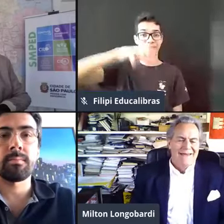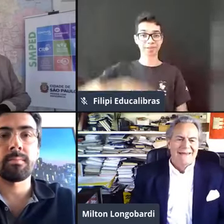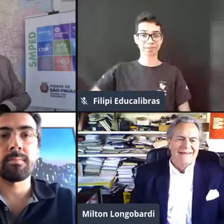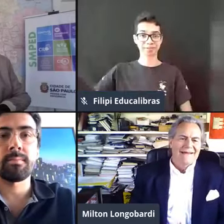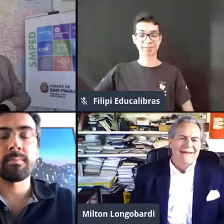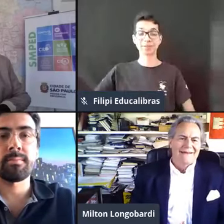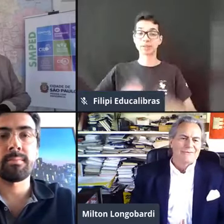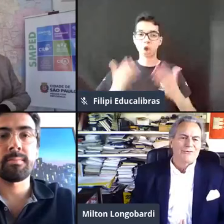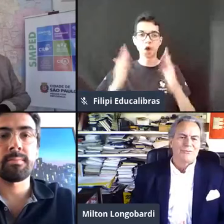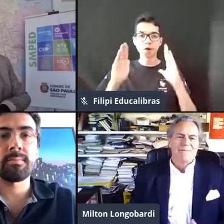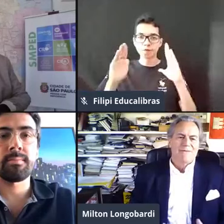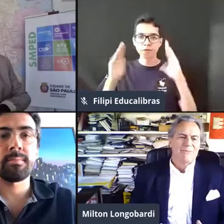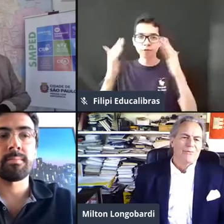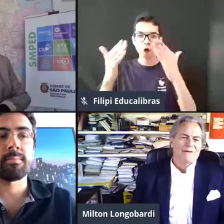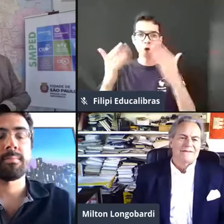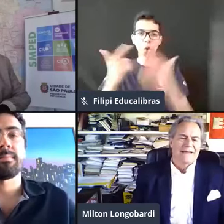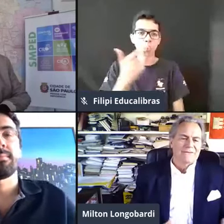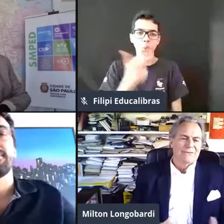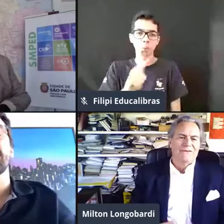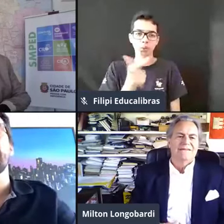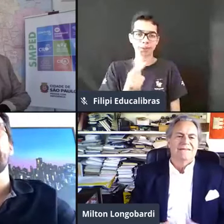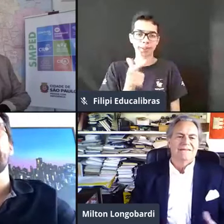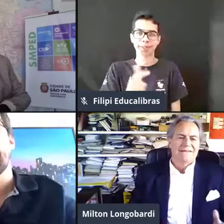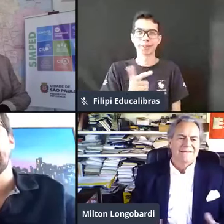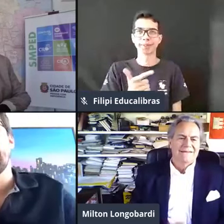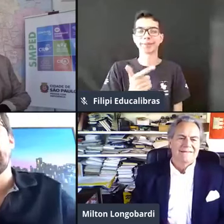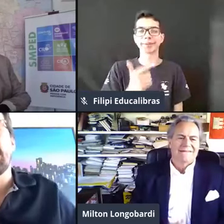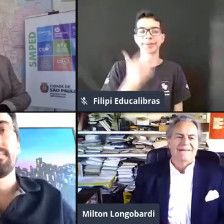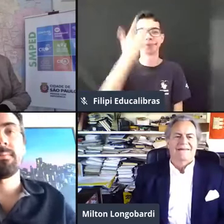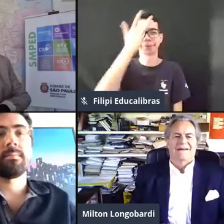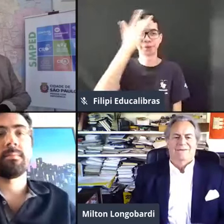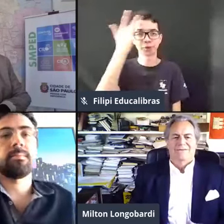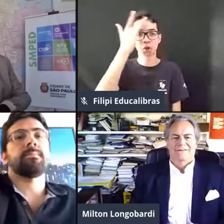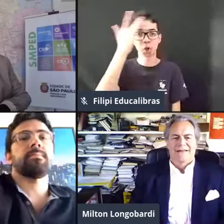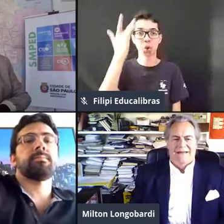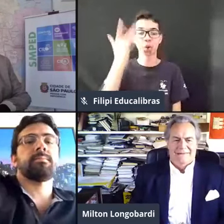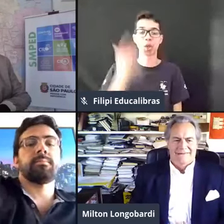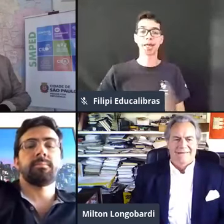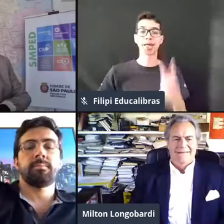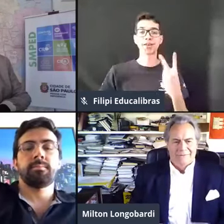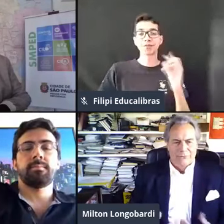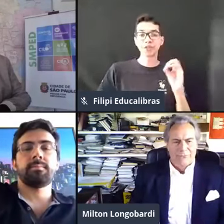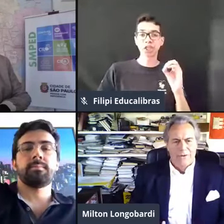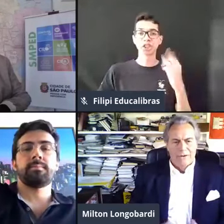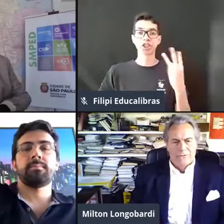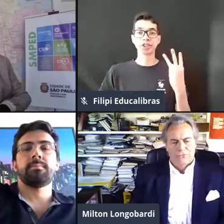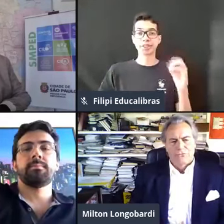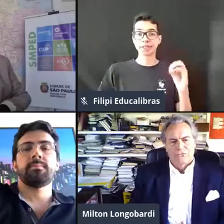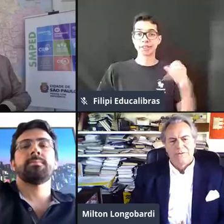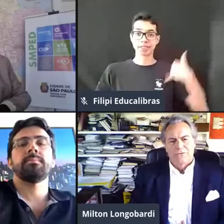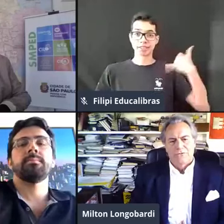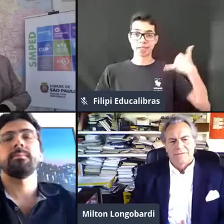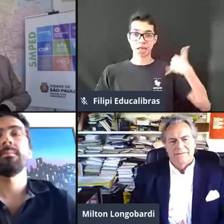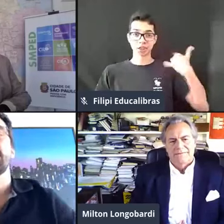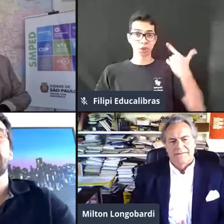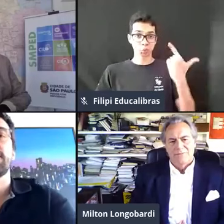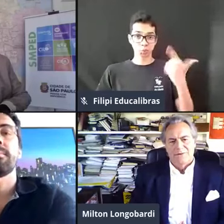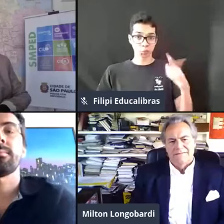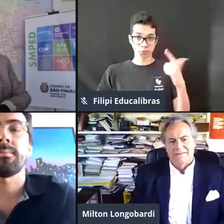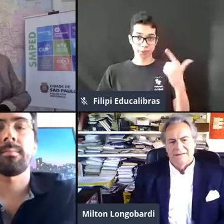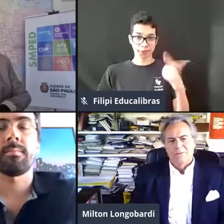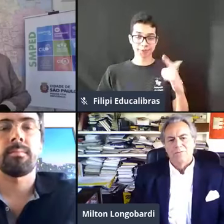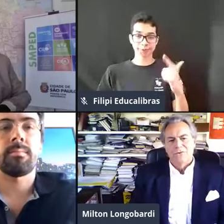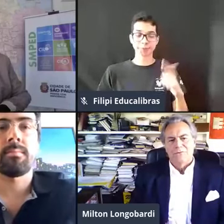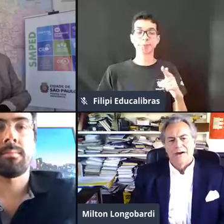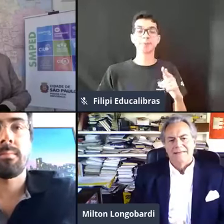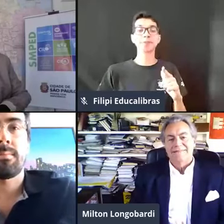estava nos baby boomers, lá nos 20, 30 anos de idade. Os consumidores dessas